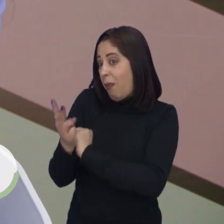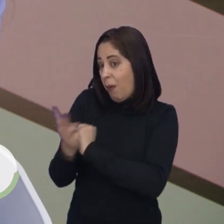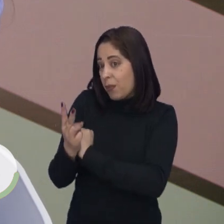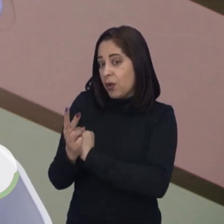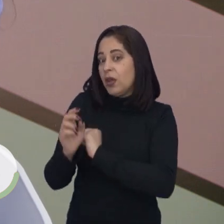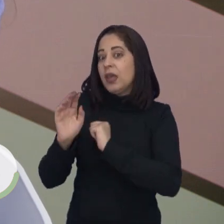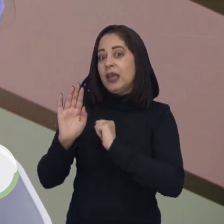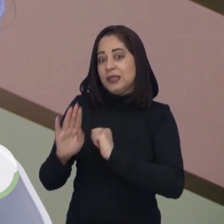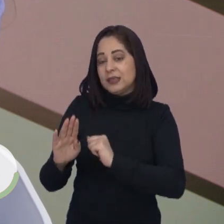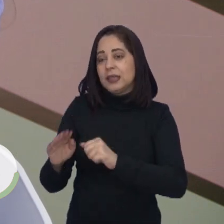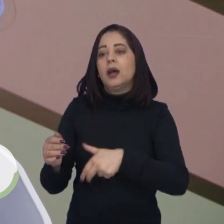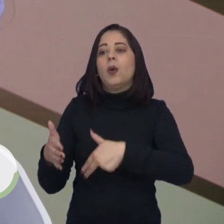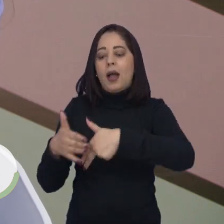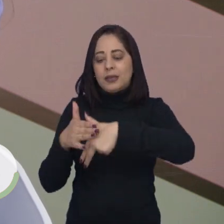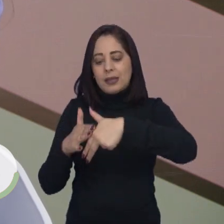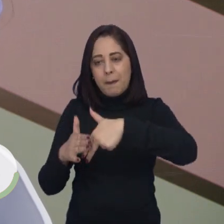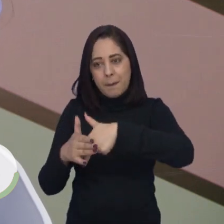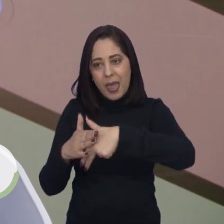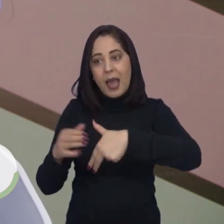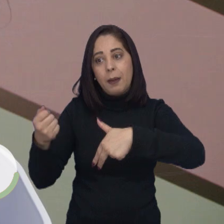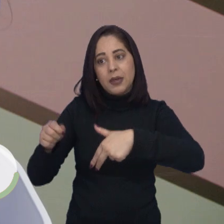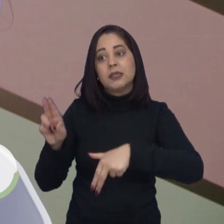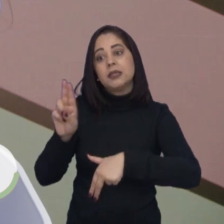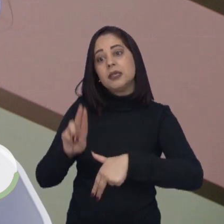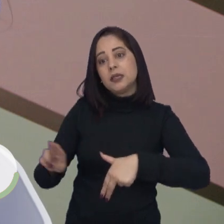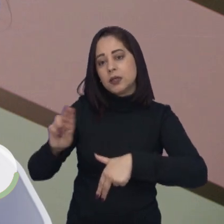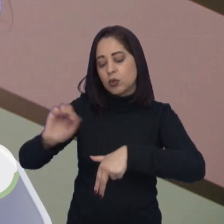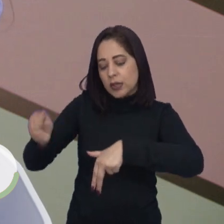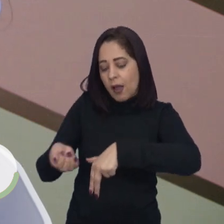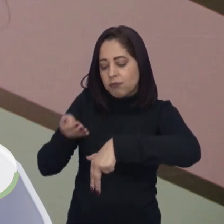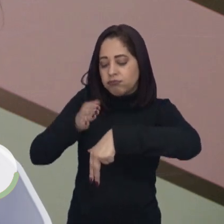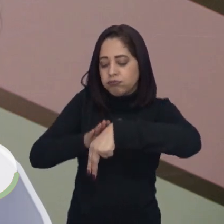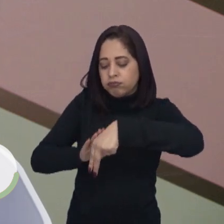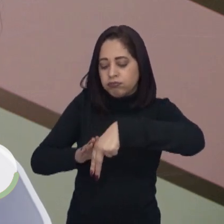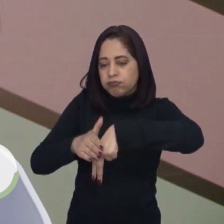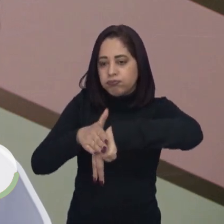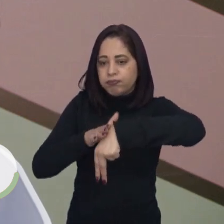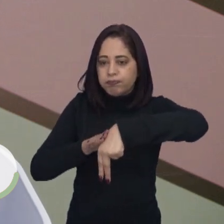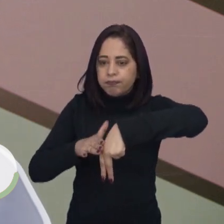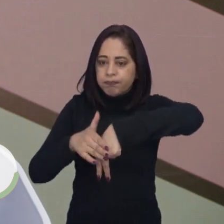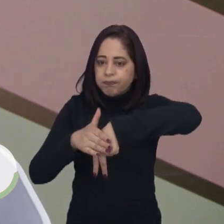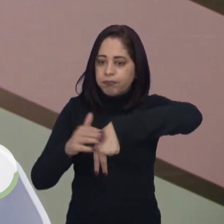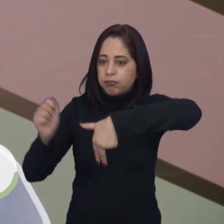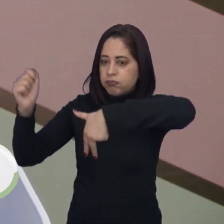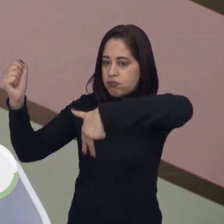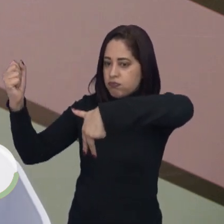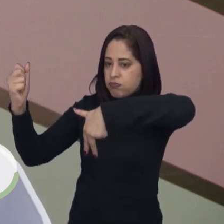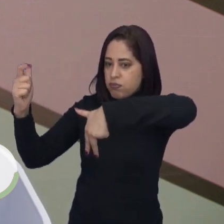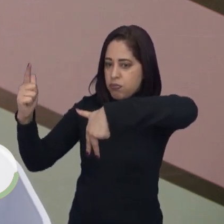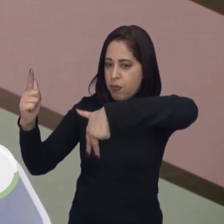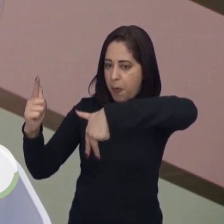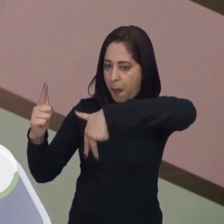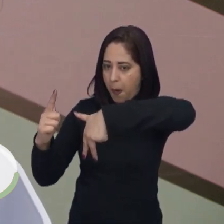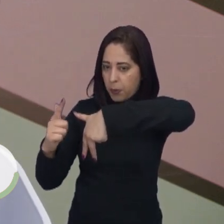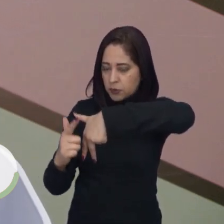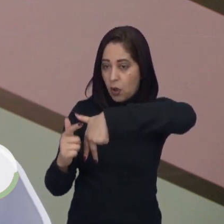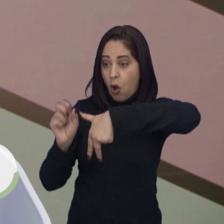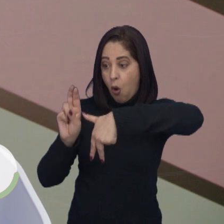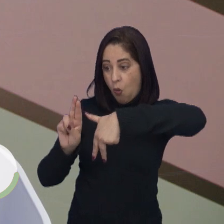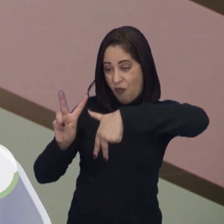Então, é uma pele que deve sim ser protegida, porque é uma região que vai ter mais exposição aos